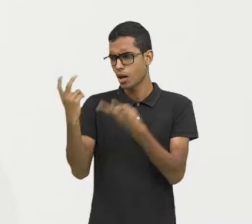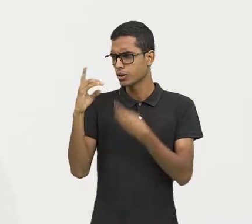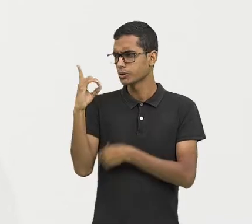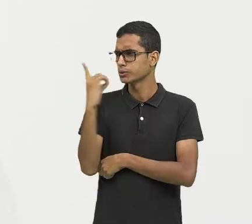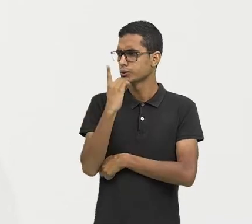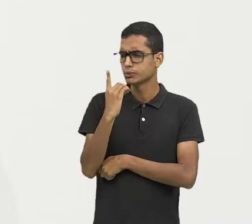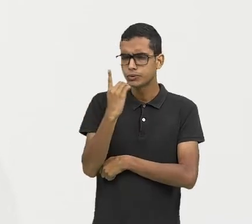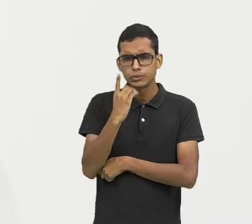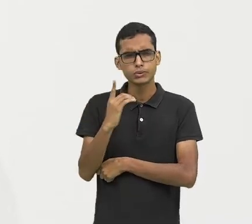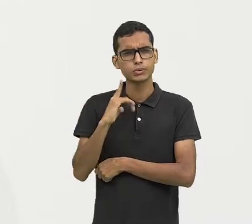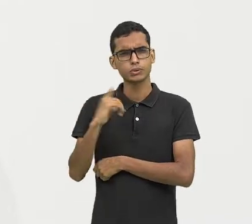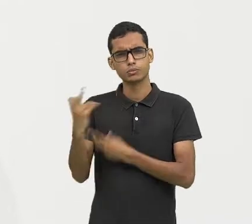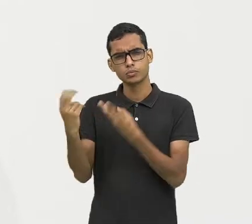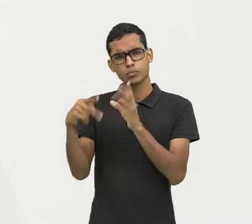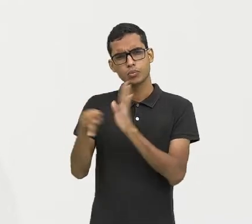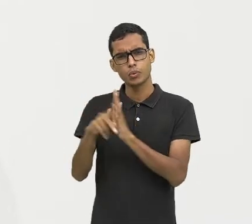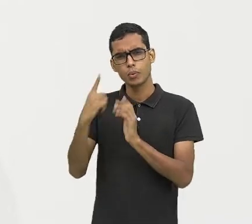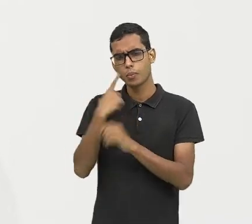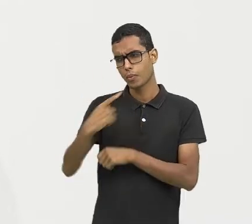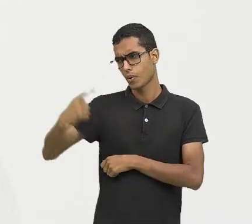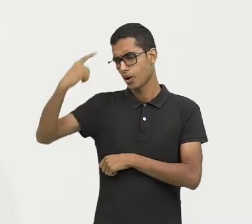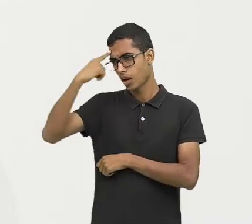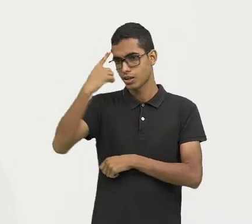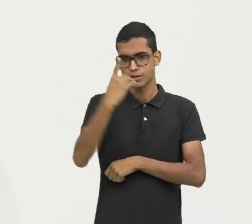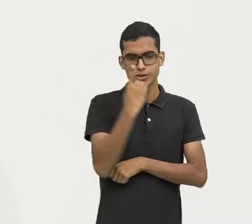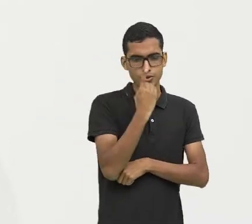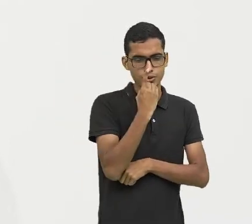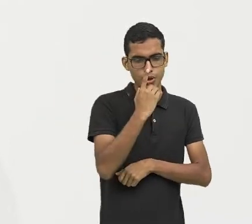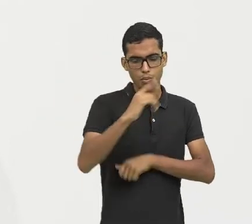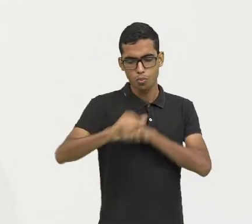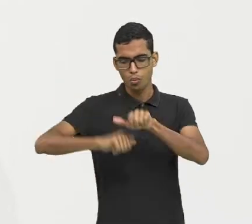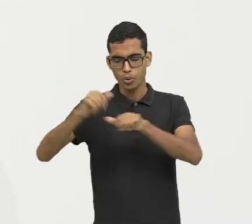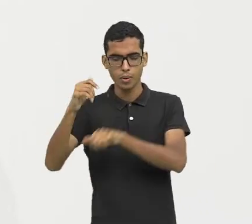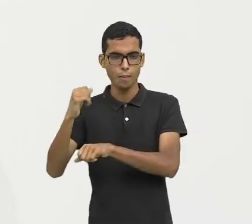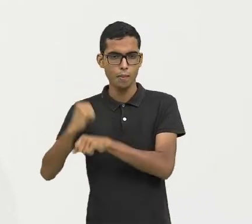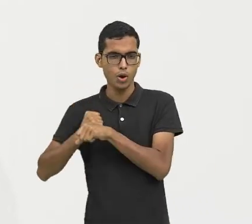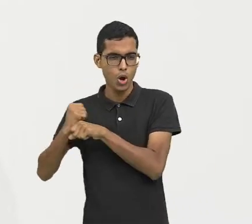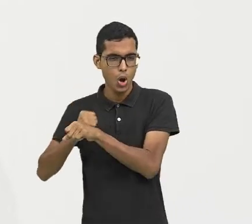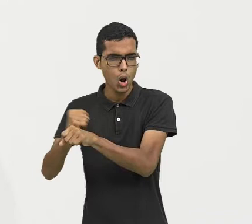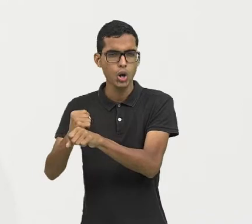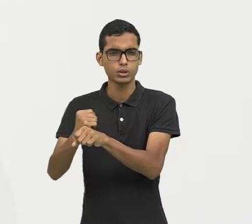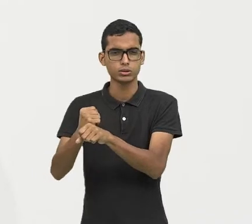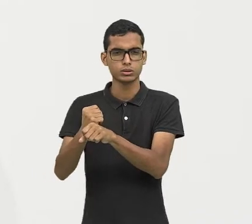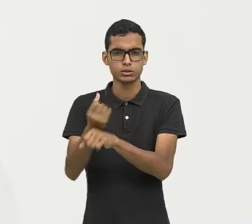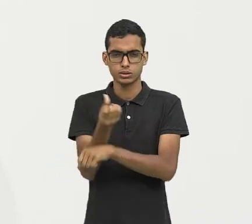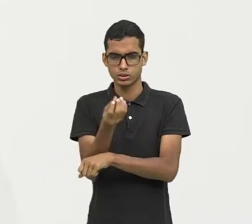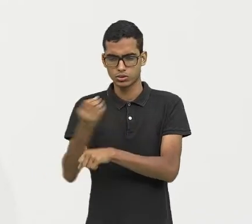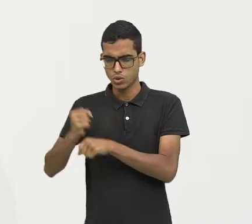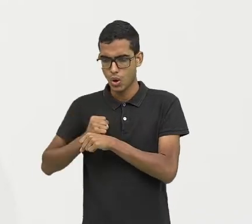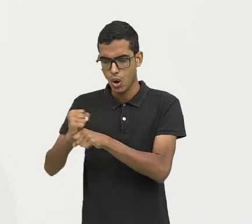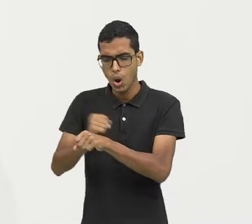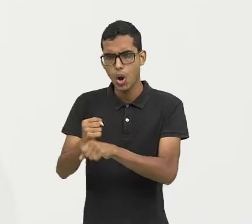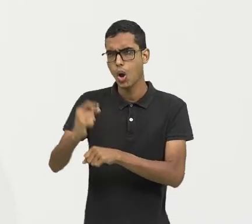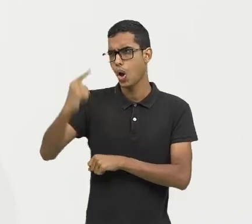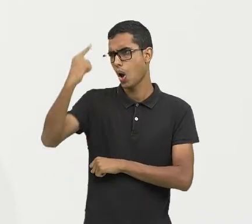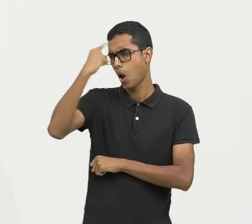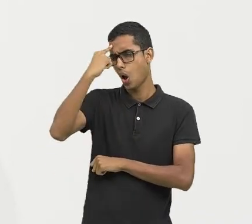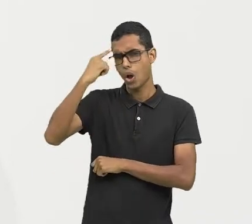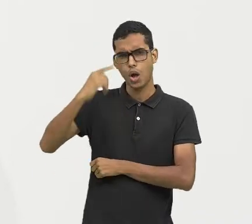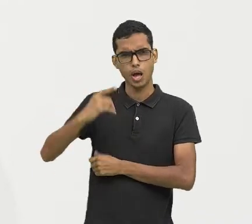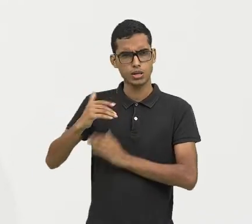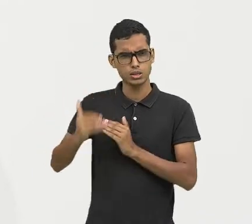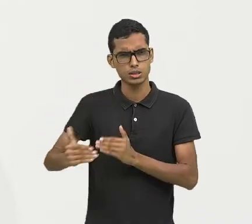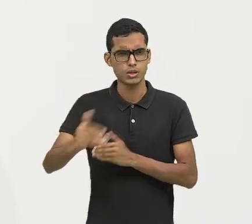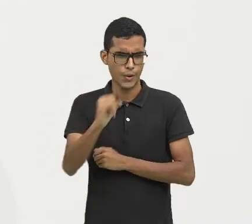gente passa para a ideia de anos. Perceba que 60 anos, a gente tem até aquela ideia de uma idade